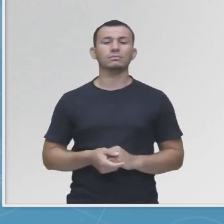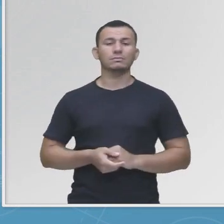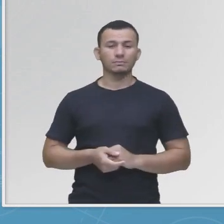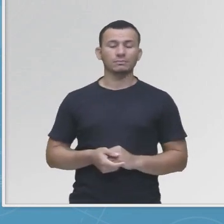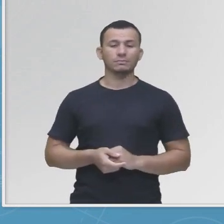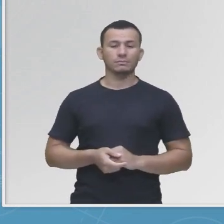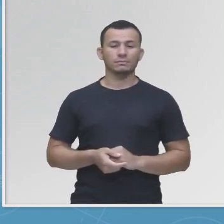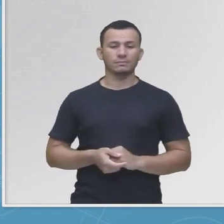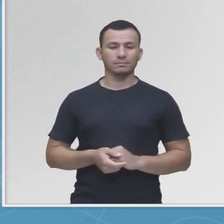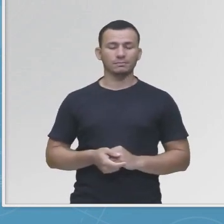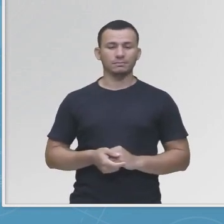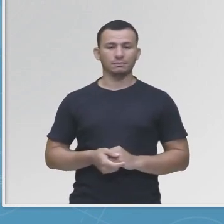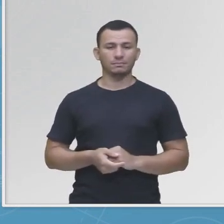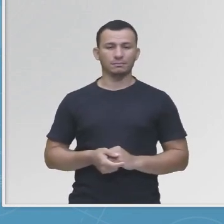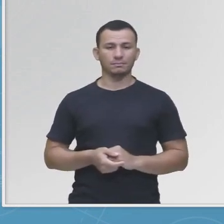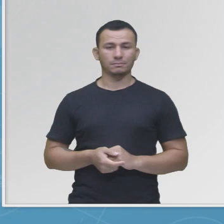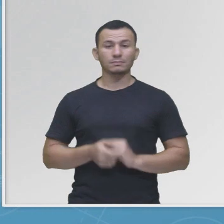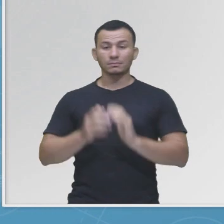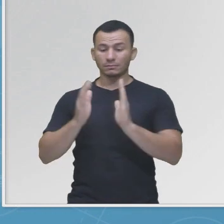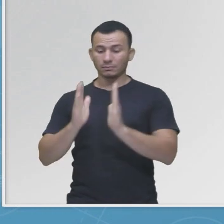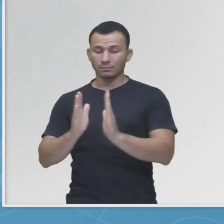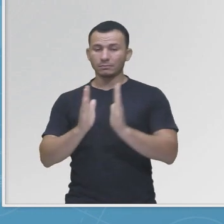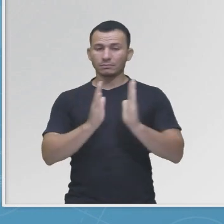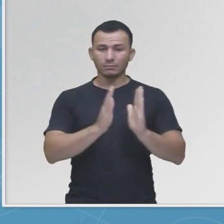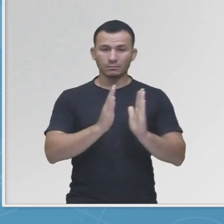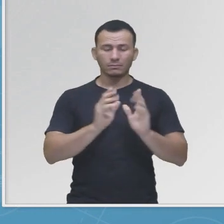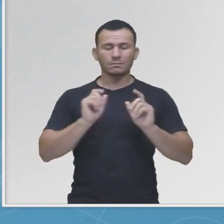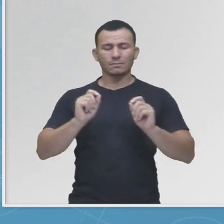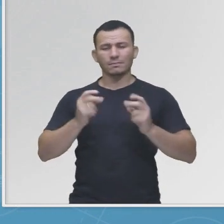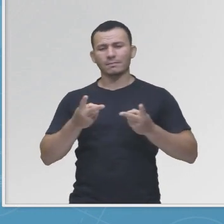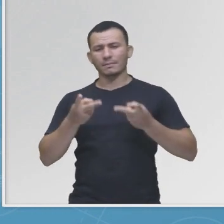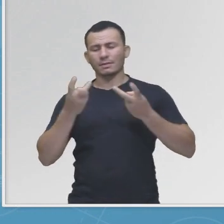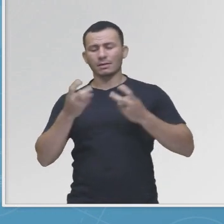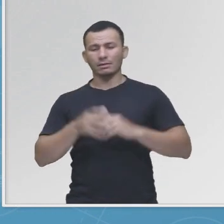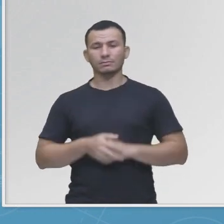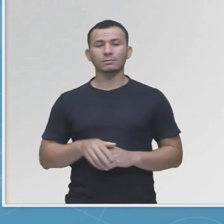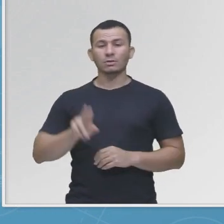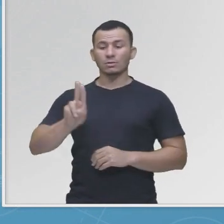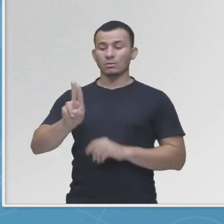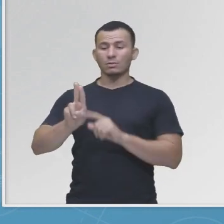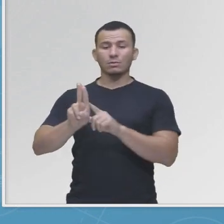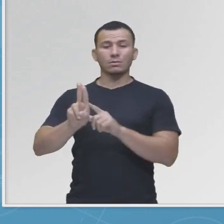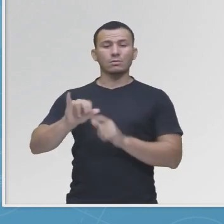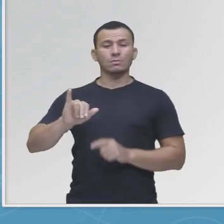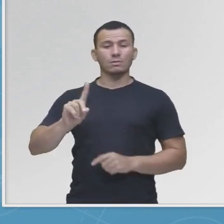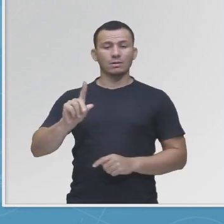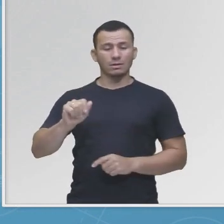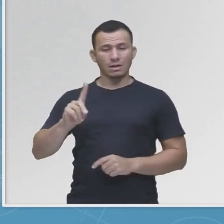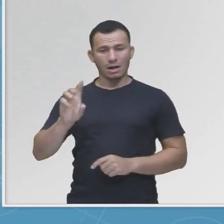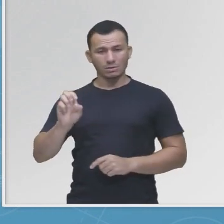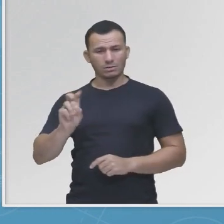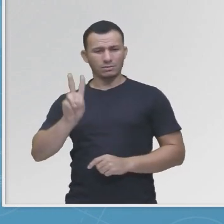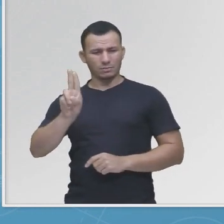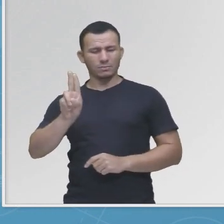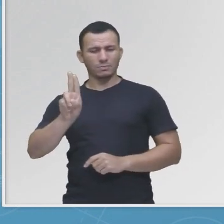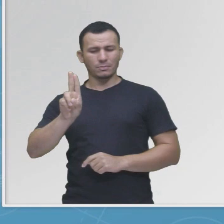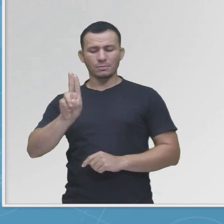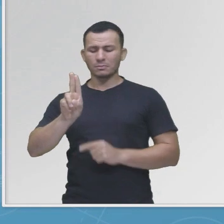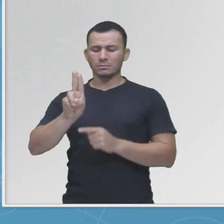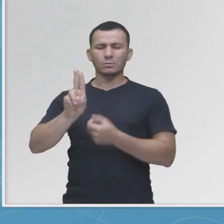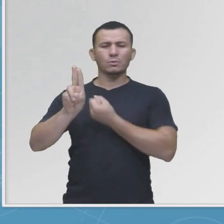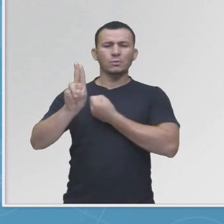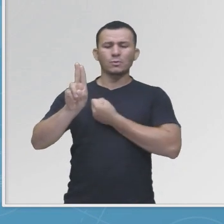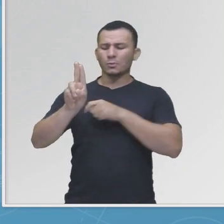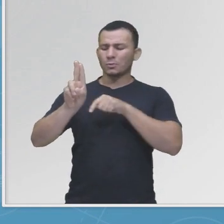nesse caso aqui, o comportamento operacional, a gente observa que na casa da unidade, né, o valor